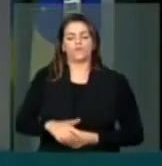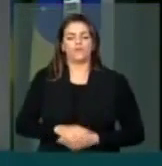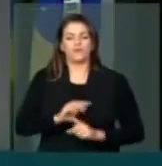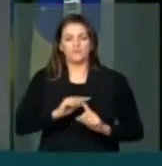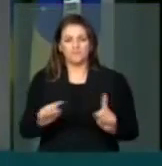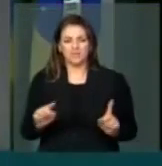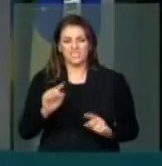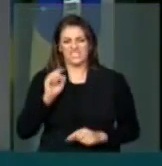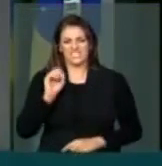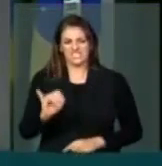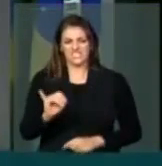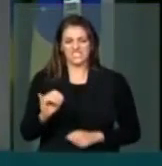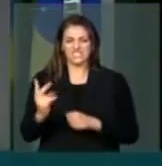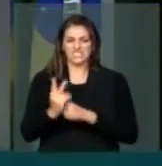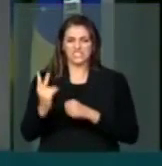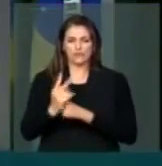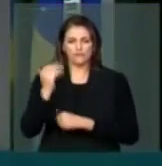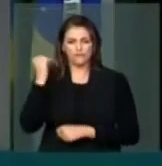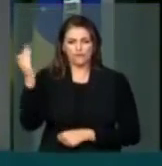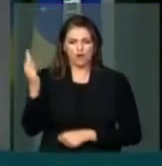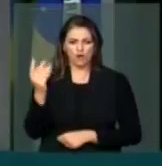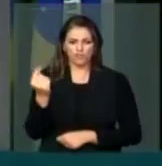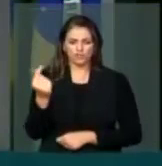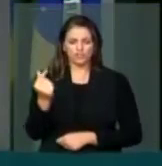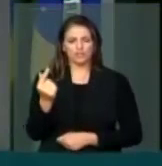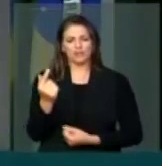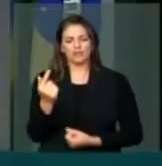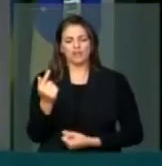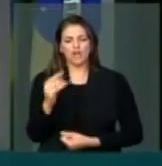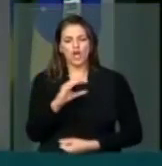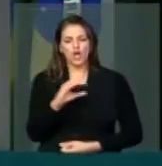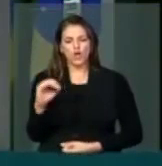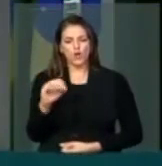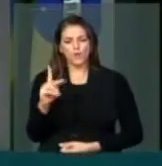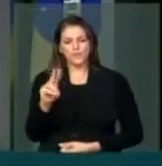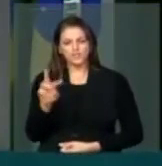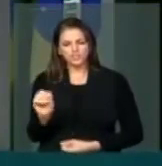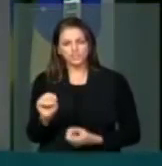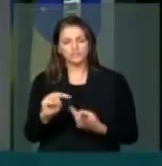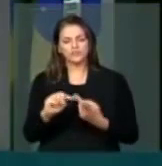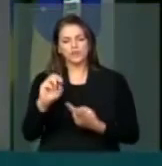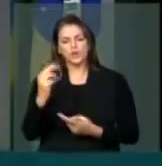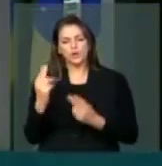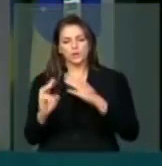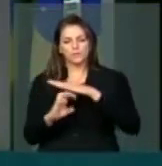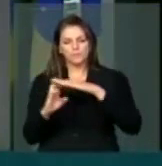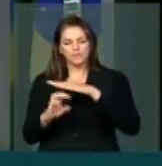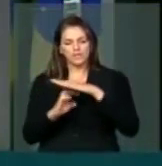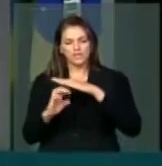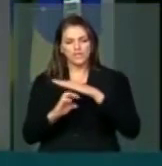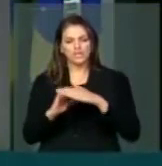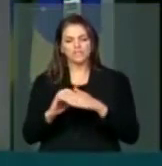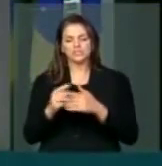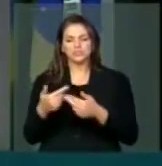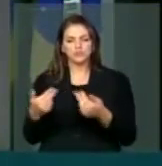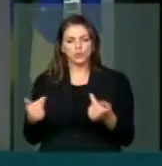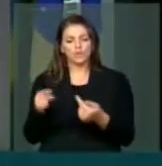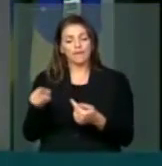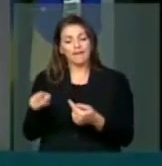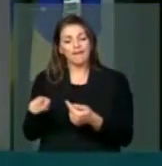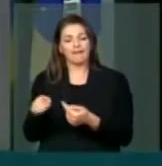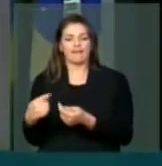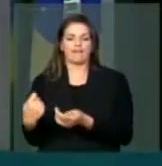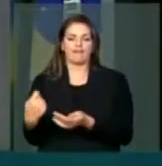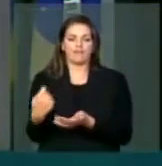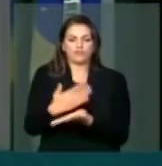foram financiados por fora, que as cerealistas, que as cooperativas ou as próprias empresas fornecedoras de insumos financiaram